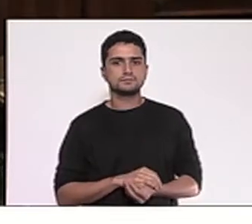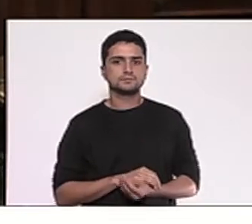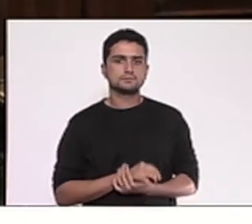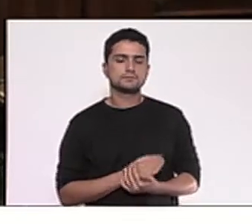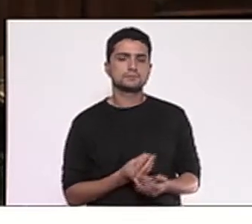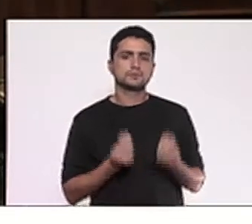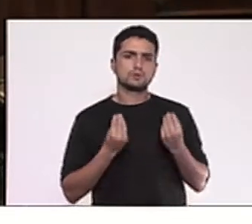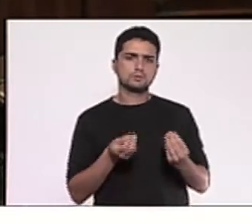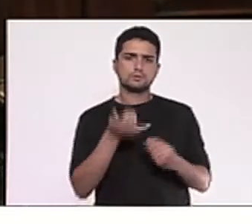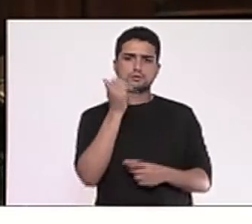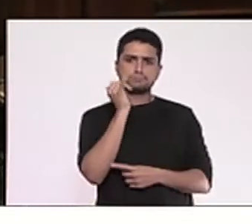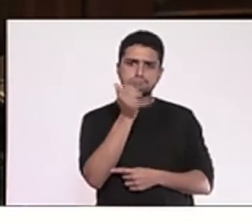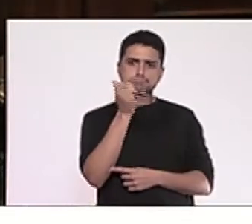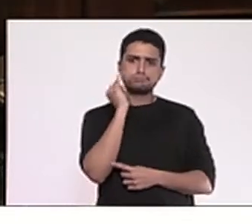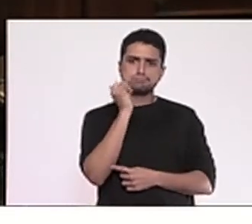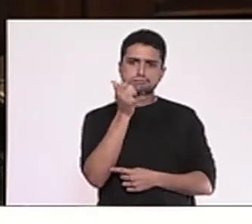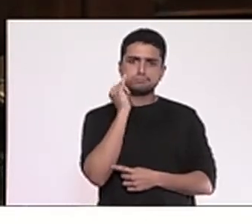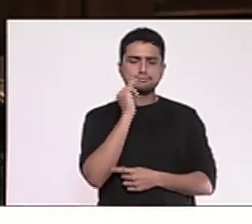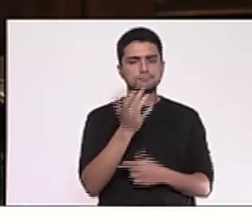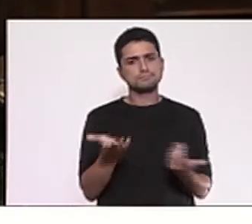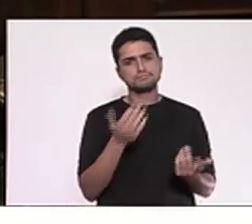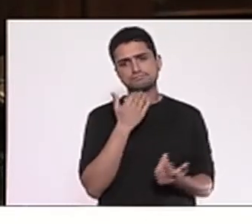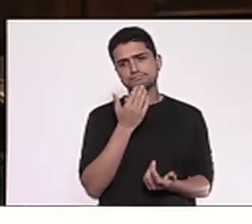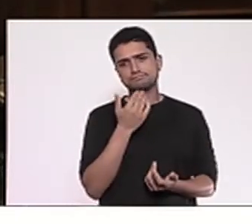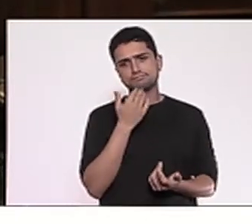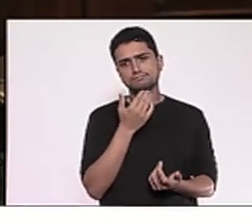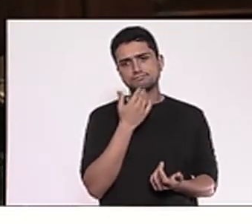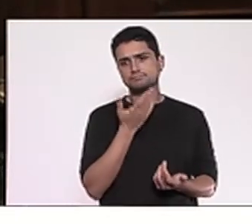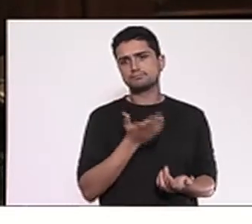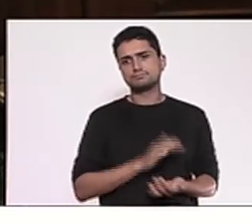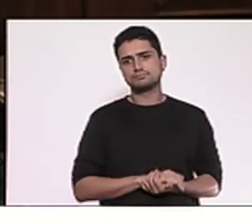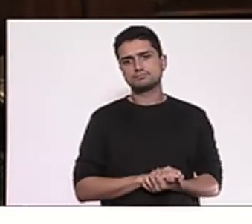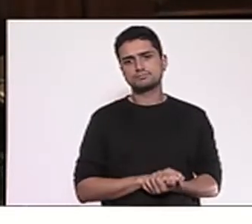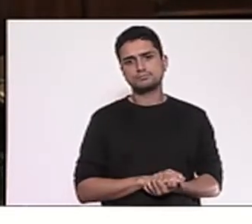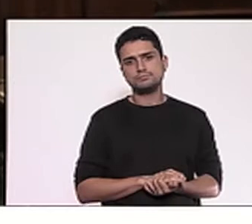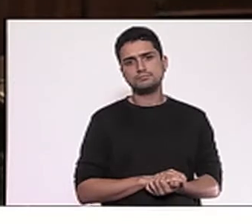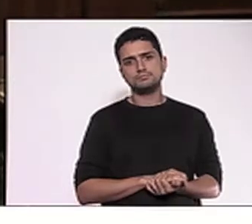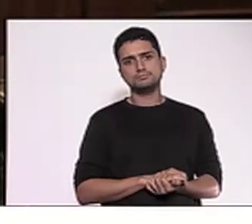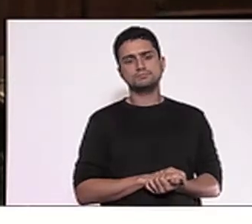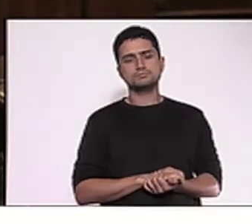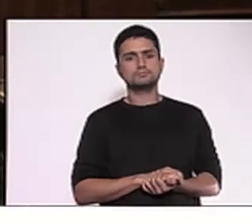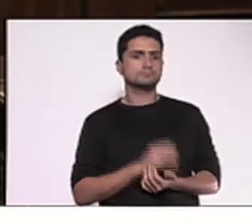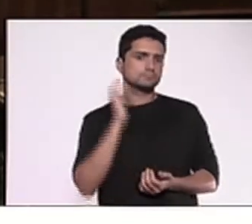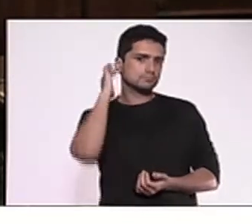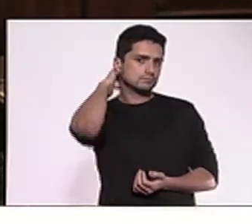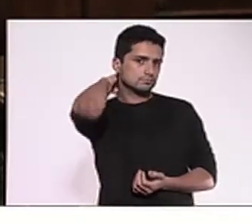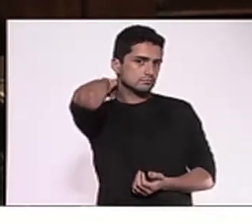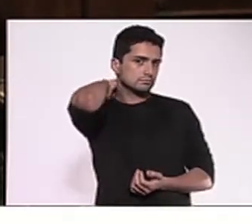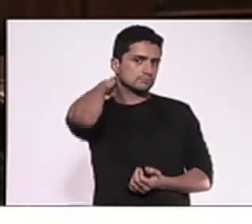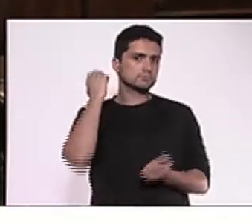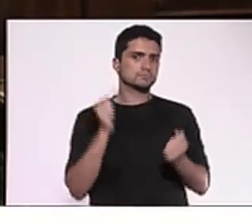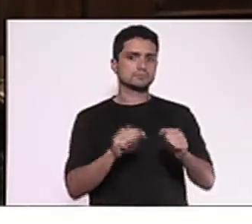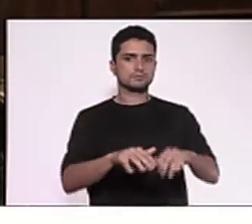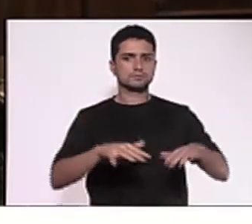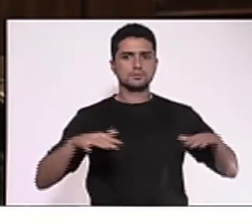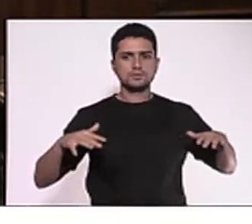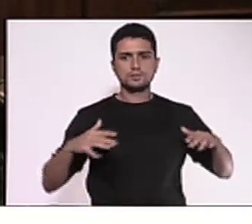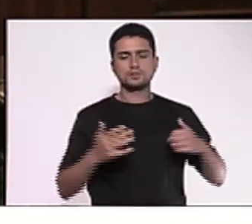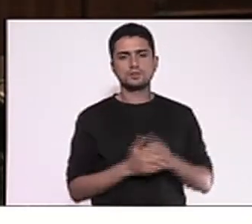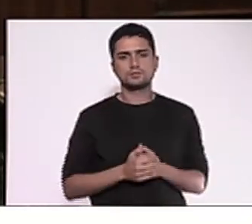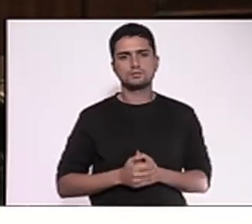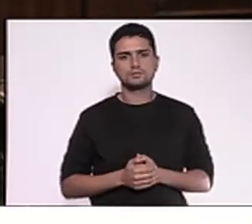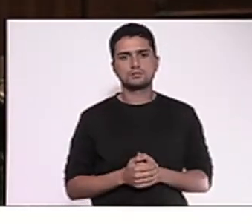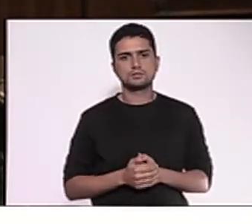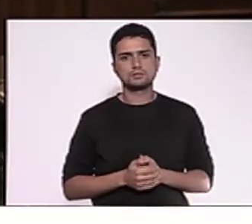vai fazer? Vai falar uma coisa para um determinado auditório e outra coisa para outro